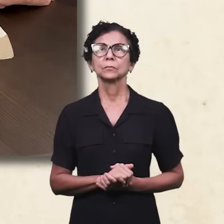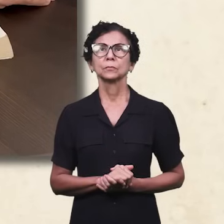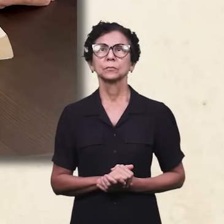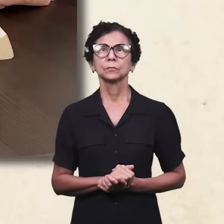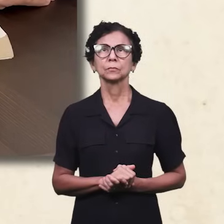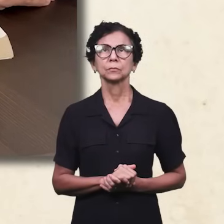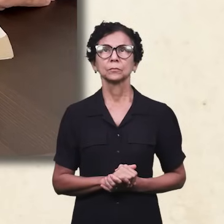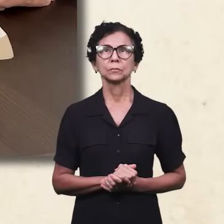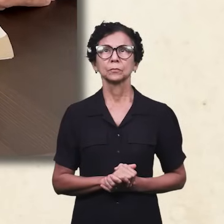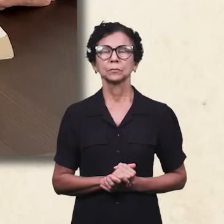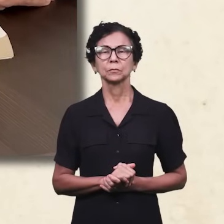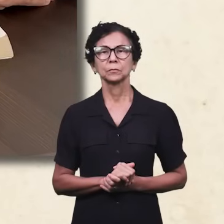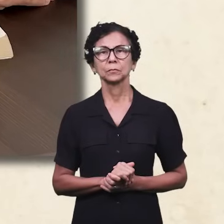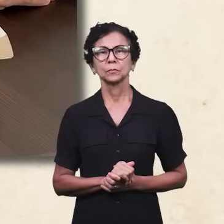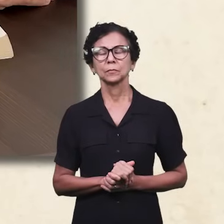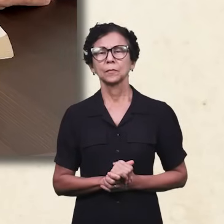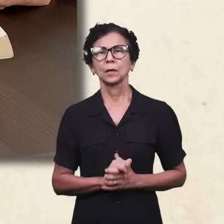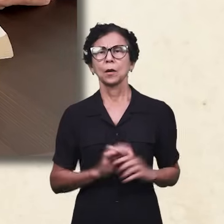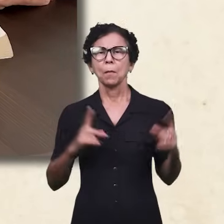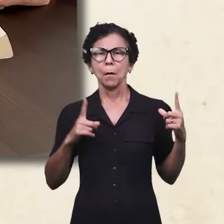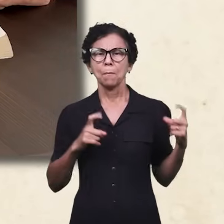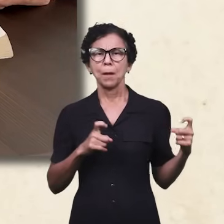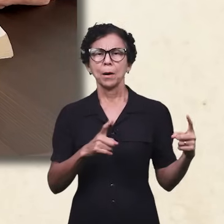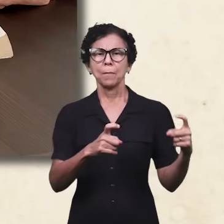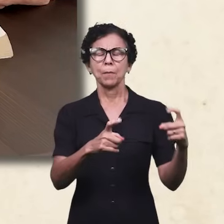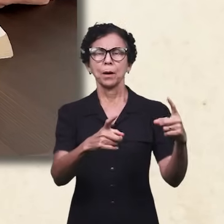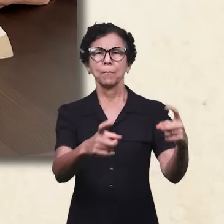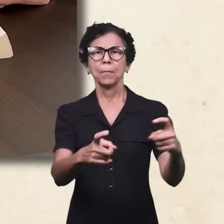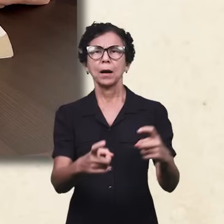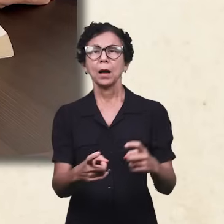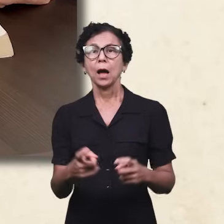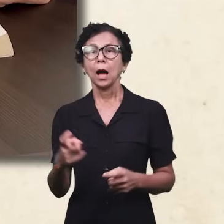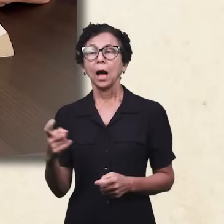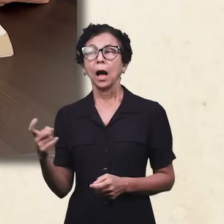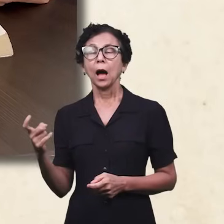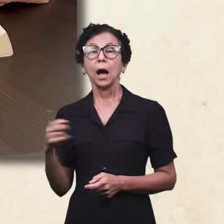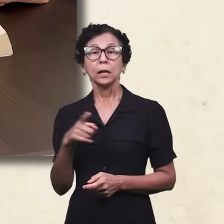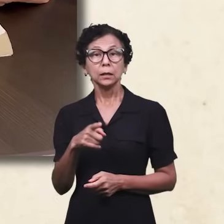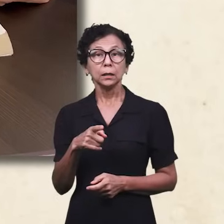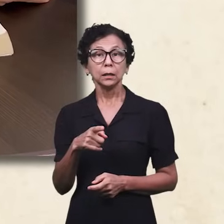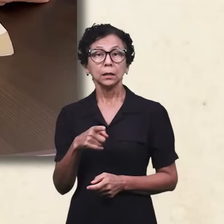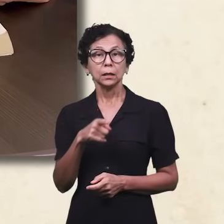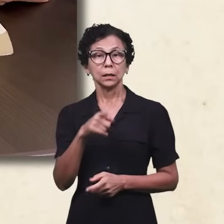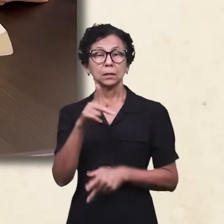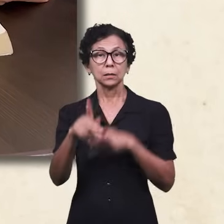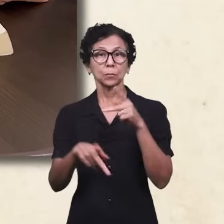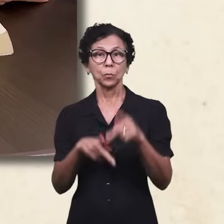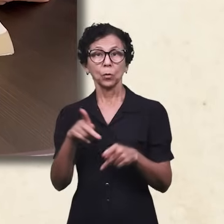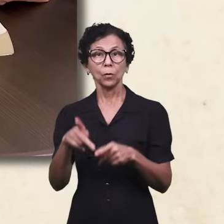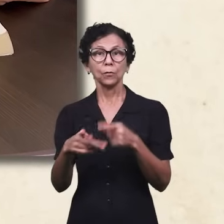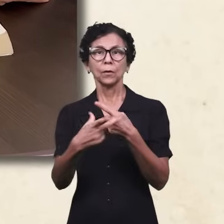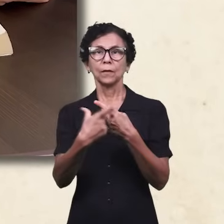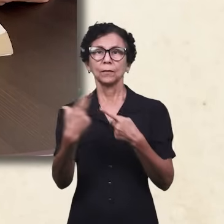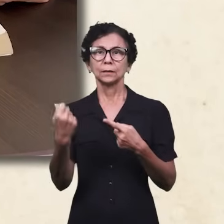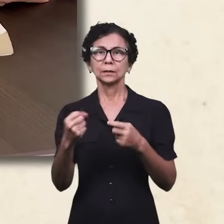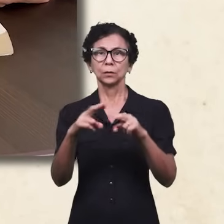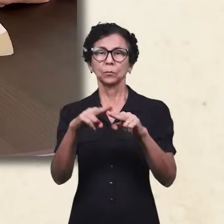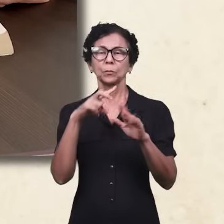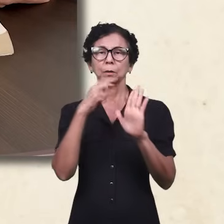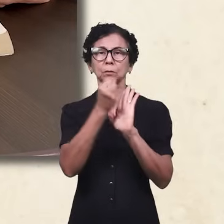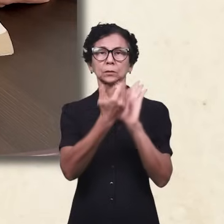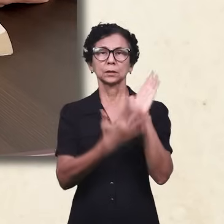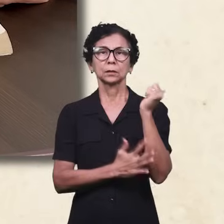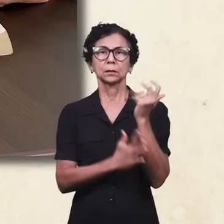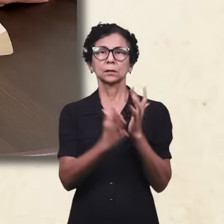foi visto um povo que era Vencedor e esse povo venceu pelo sangue do cordeiro e pela